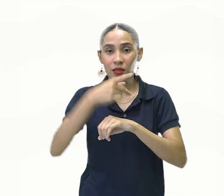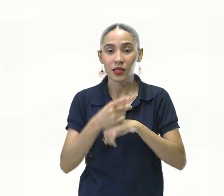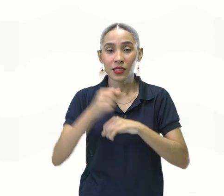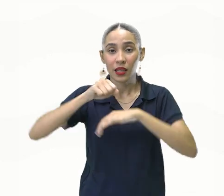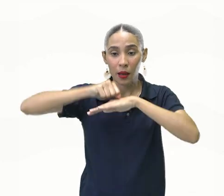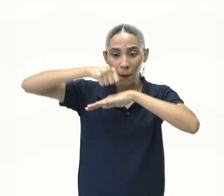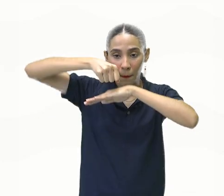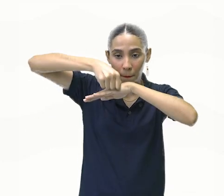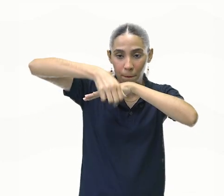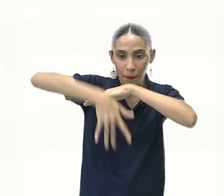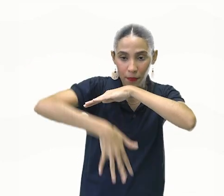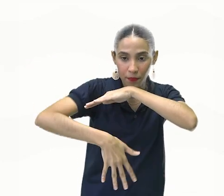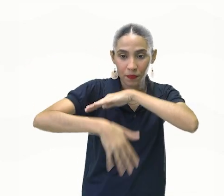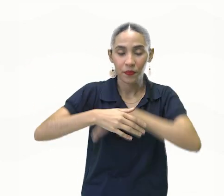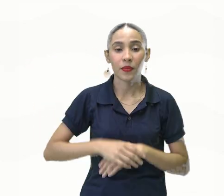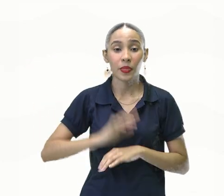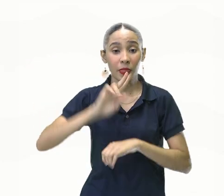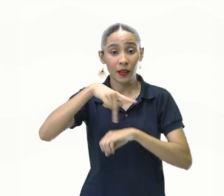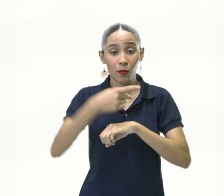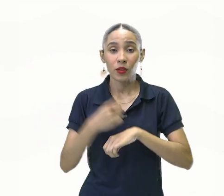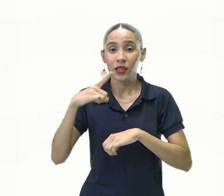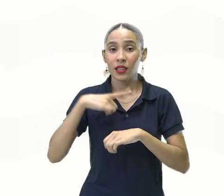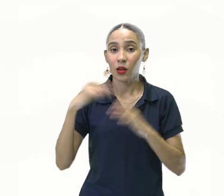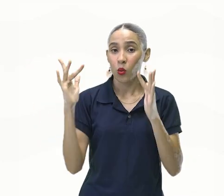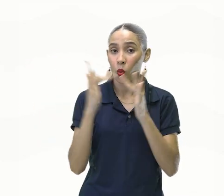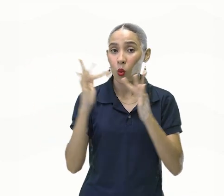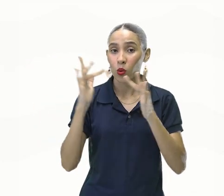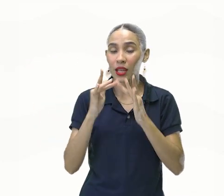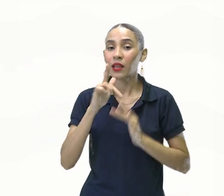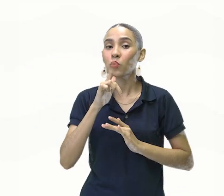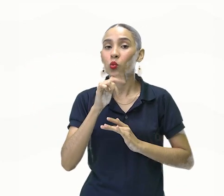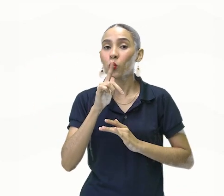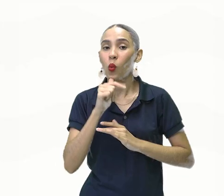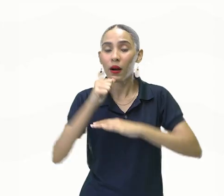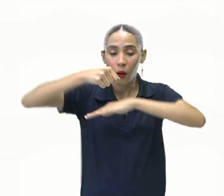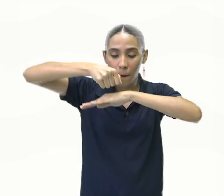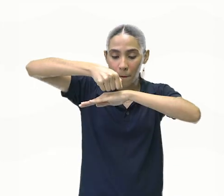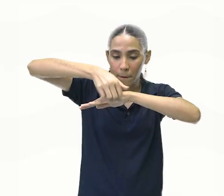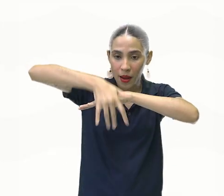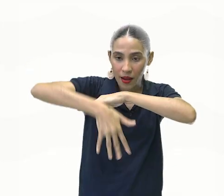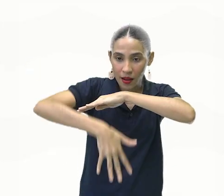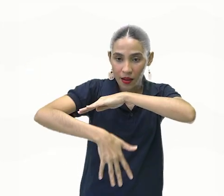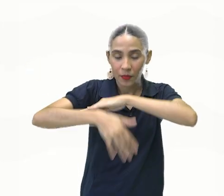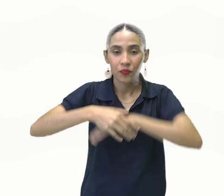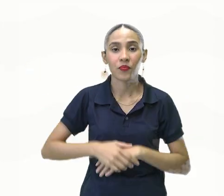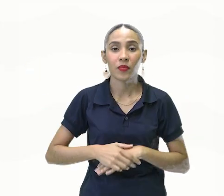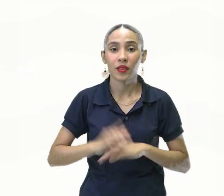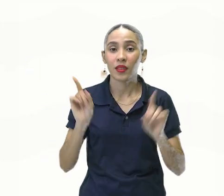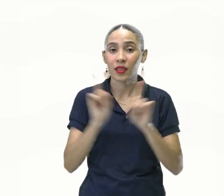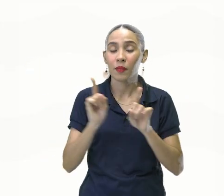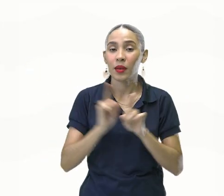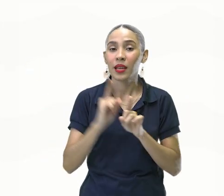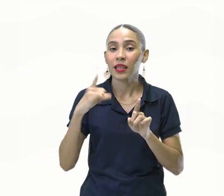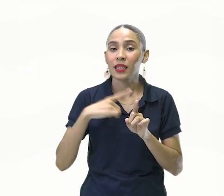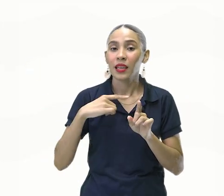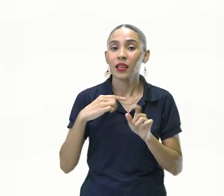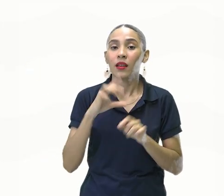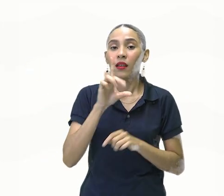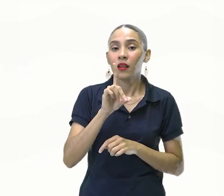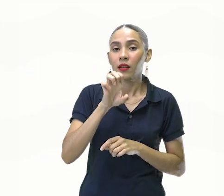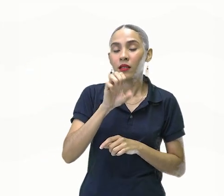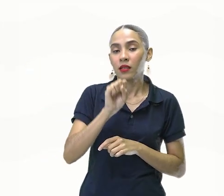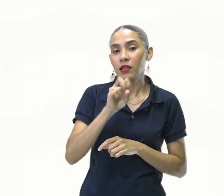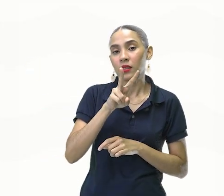fundo para ser refletida. Ao passar pela superfície de separação e